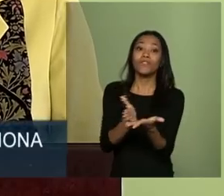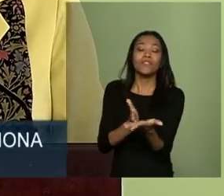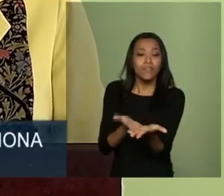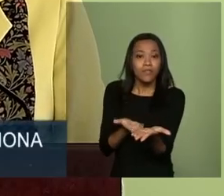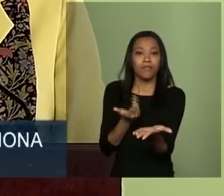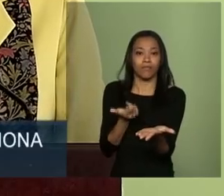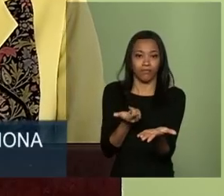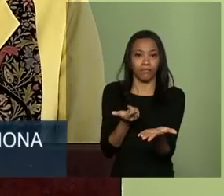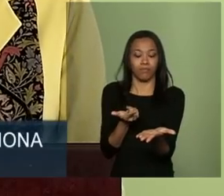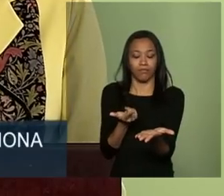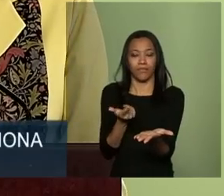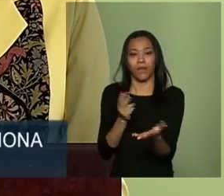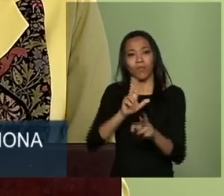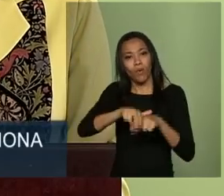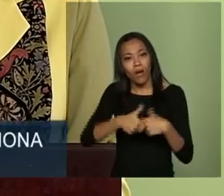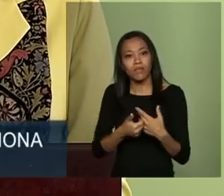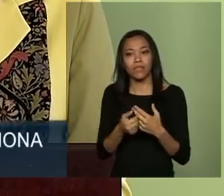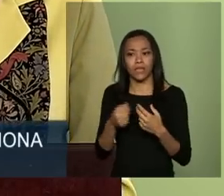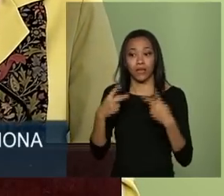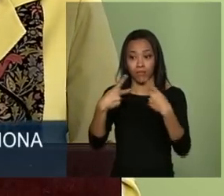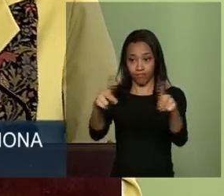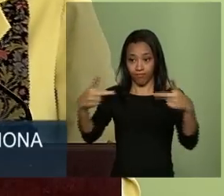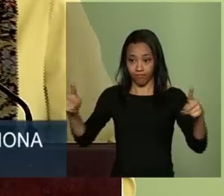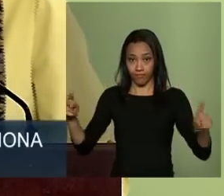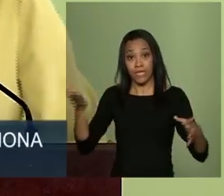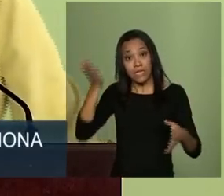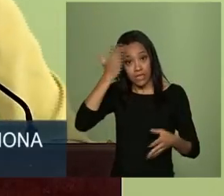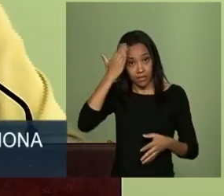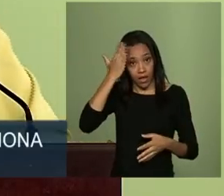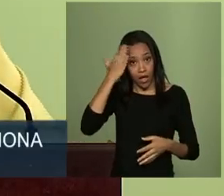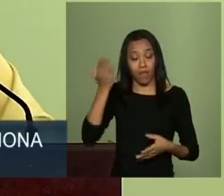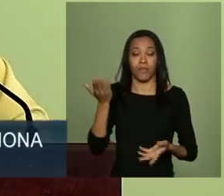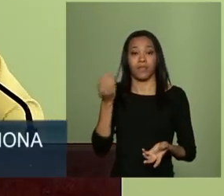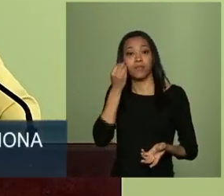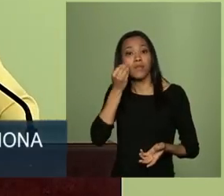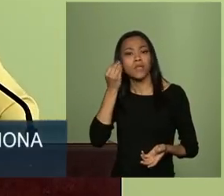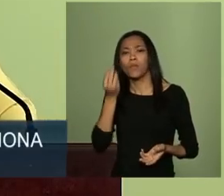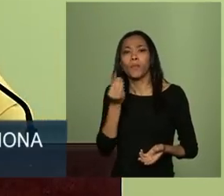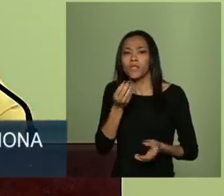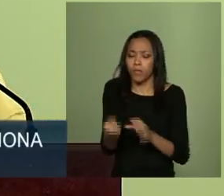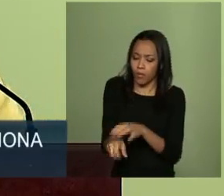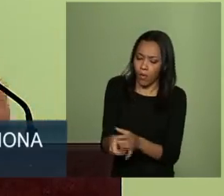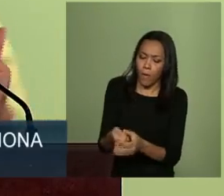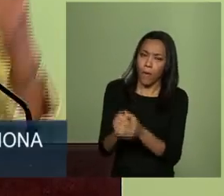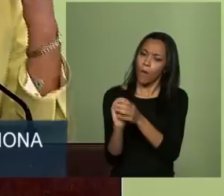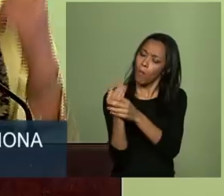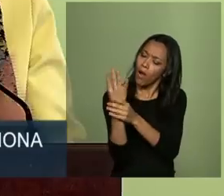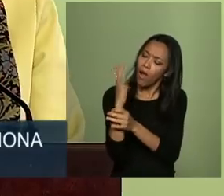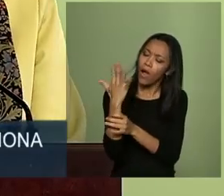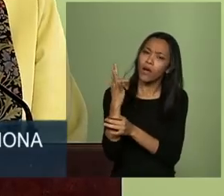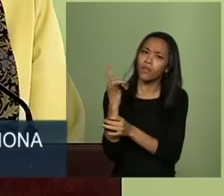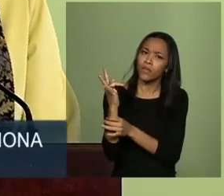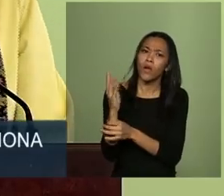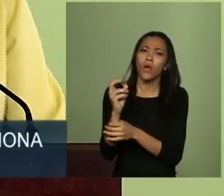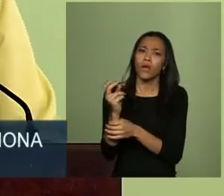gerados pelo fato de que quem sabe como é que aquela planta funciona,